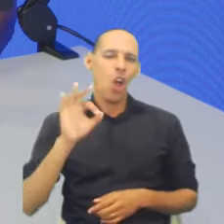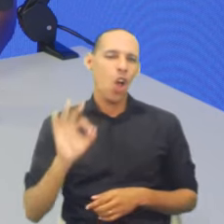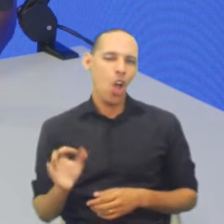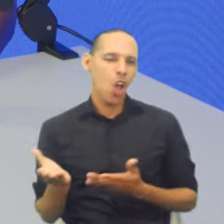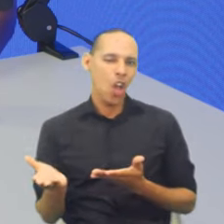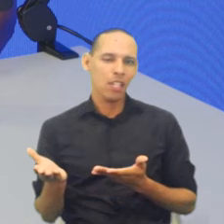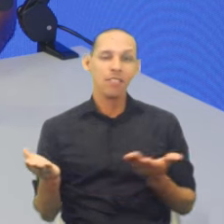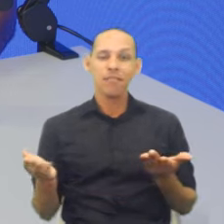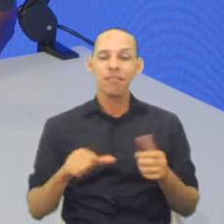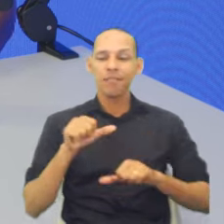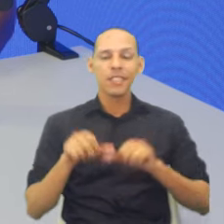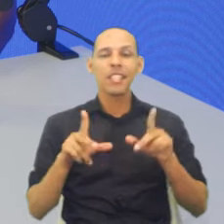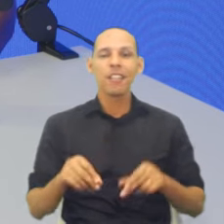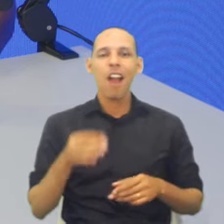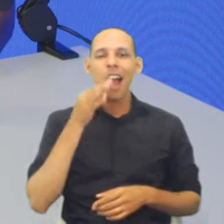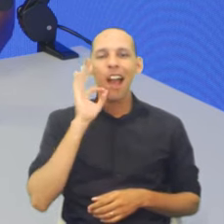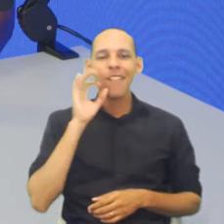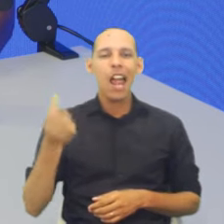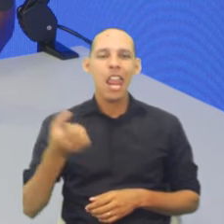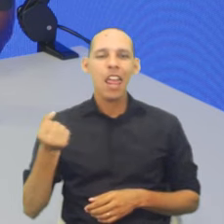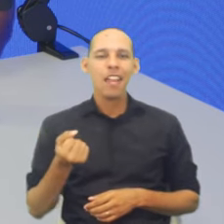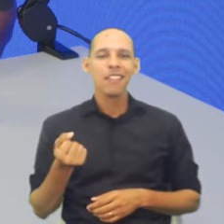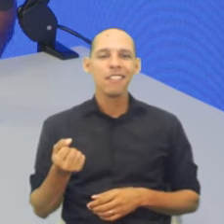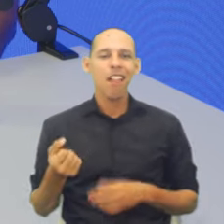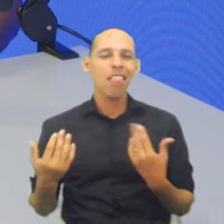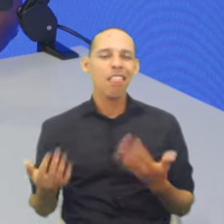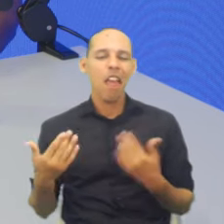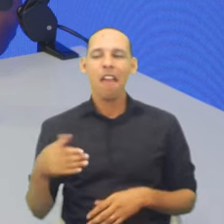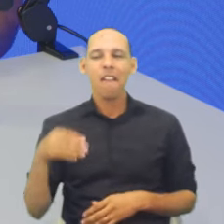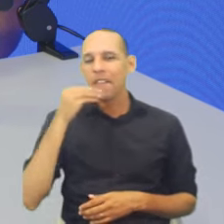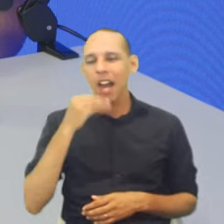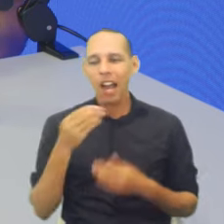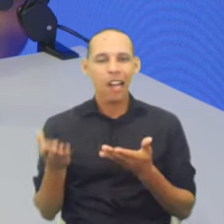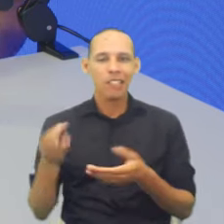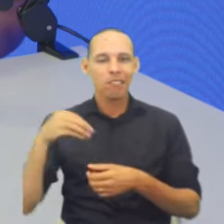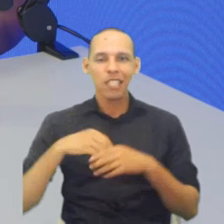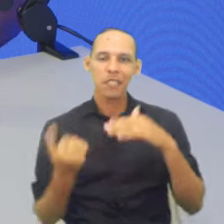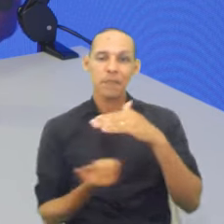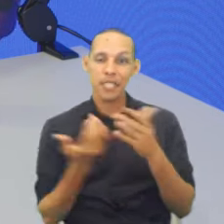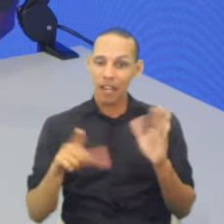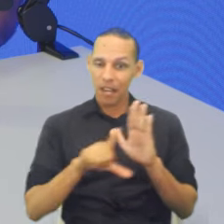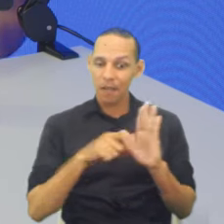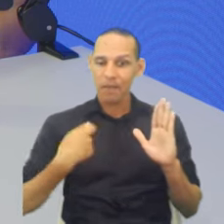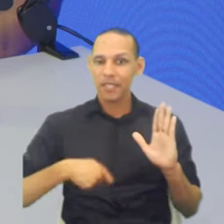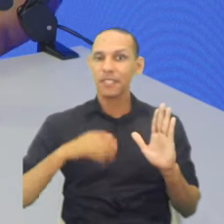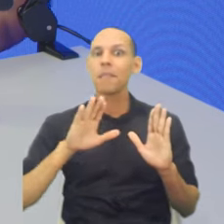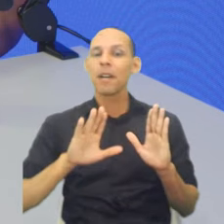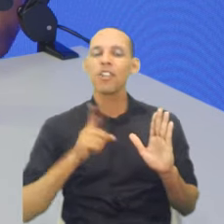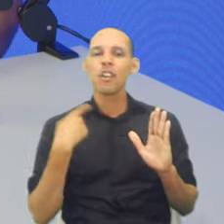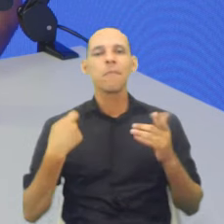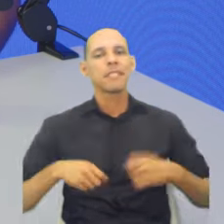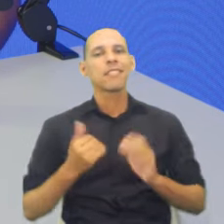vira meio que um café com leite dentro das organizações então não estou dizendo que Aé não é necessária mas a gente ainda tem mais